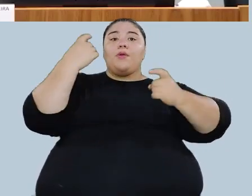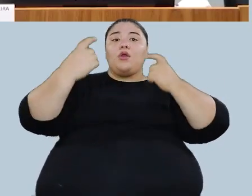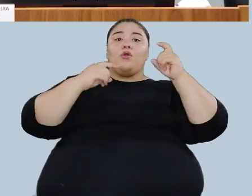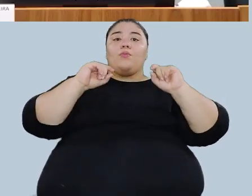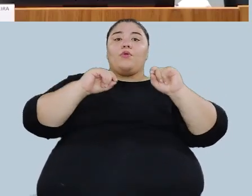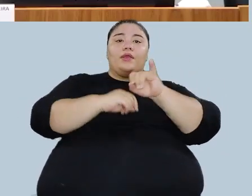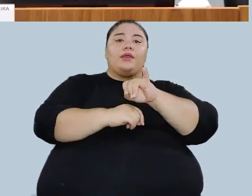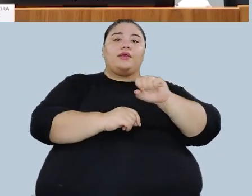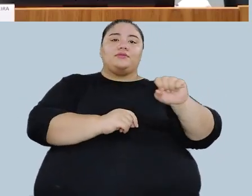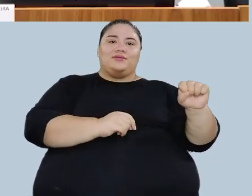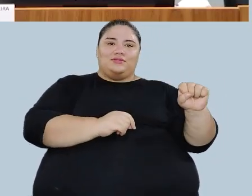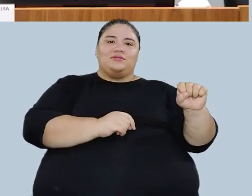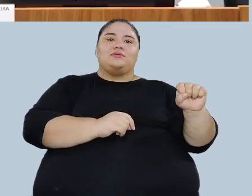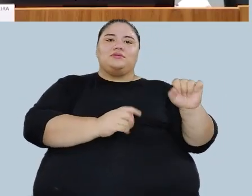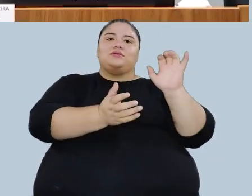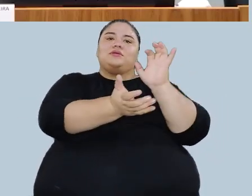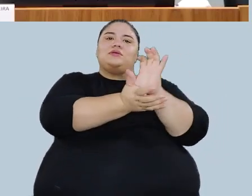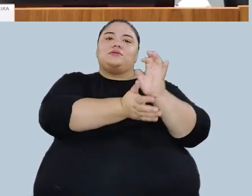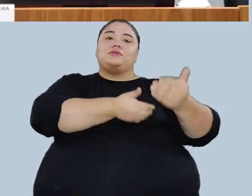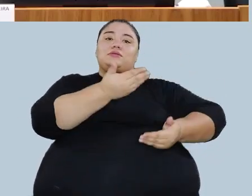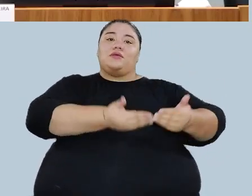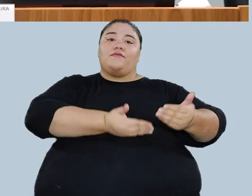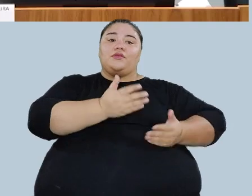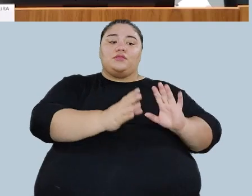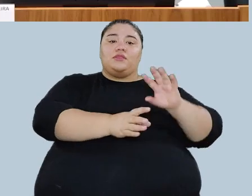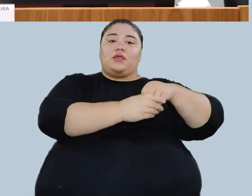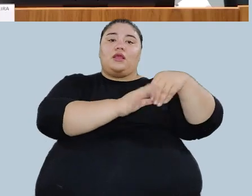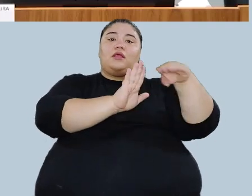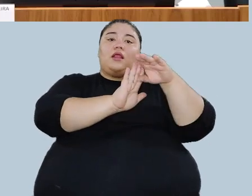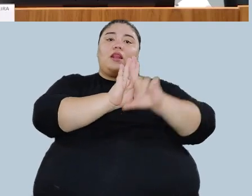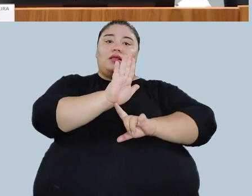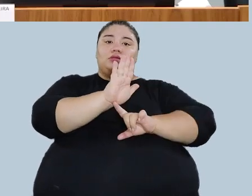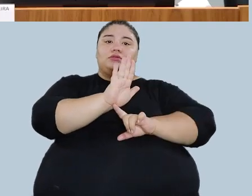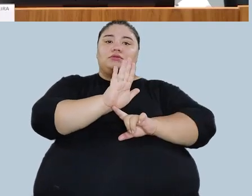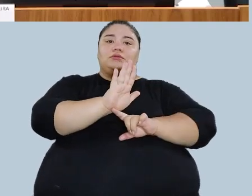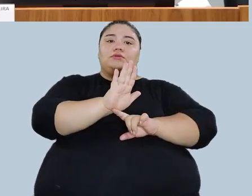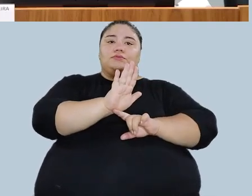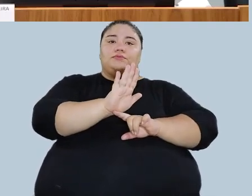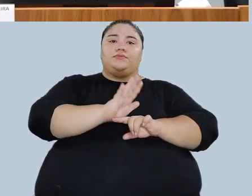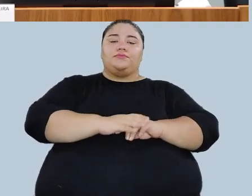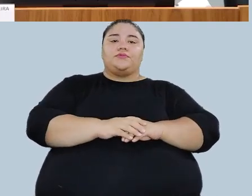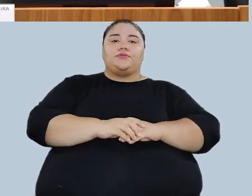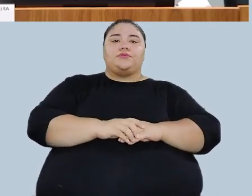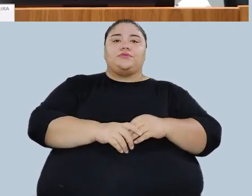com o ISS naqueles serviços que estão na lista de serviços, né,